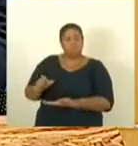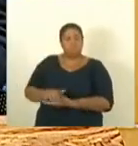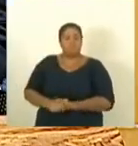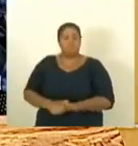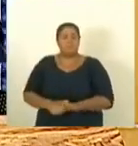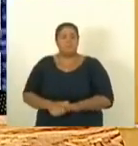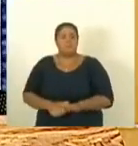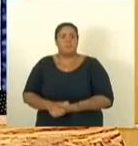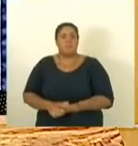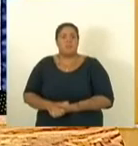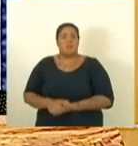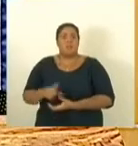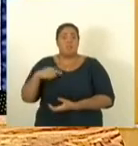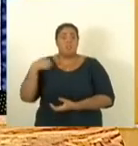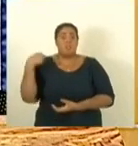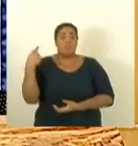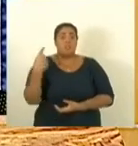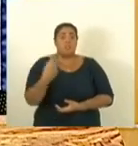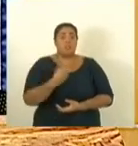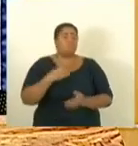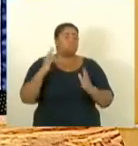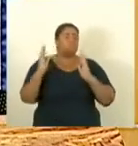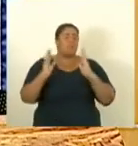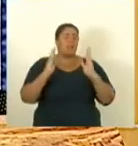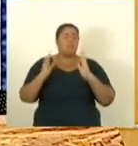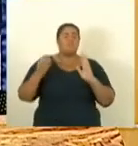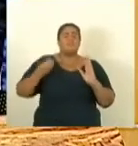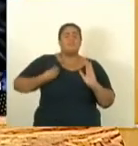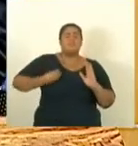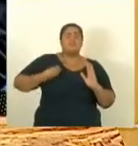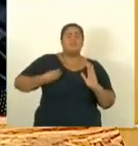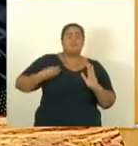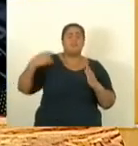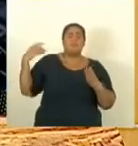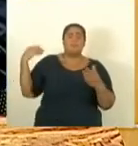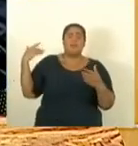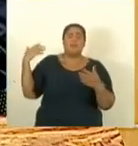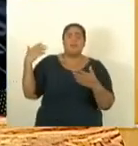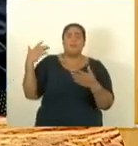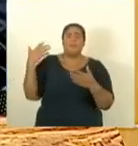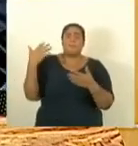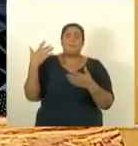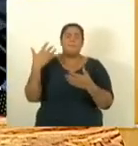grande parte da nossa vida estudando, né? Eu fui professor por muito tempo, sou